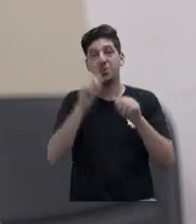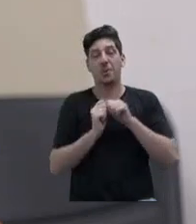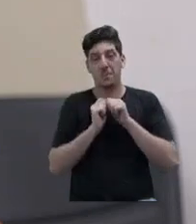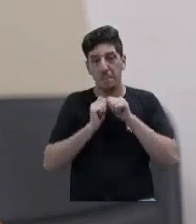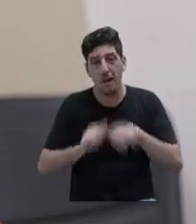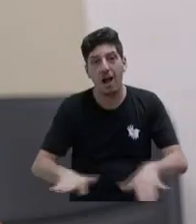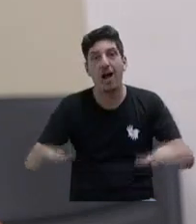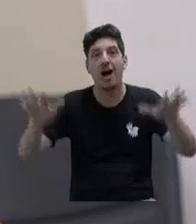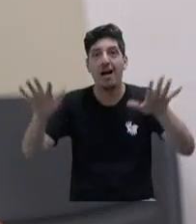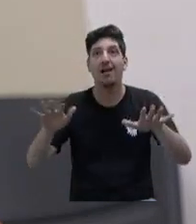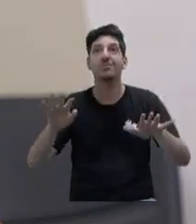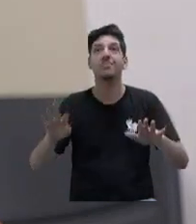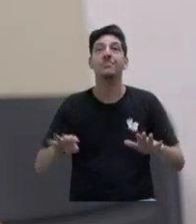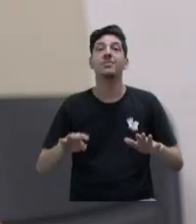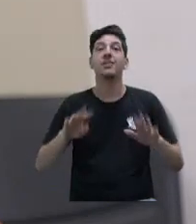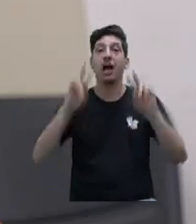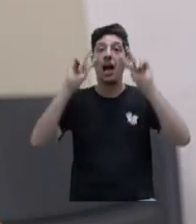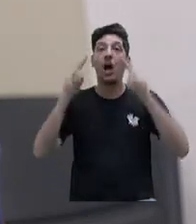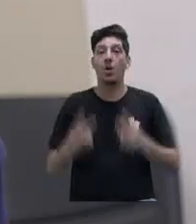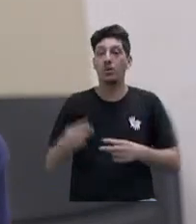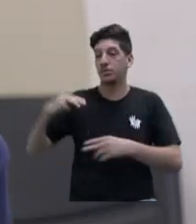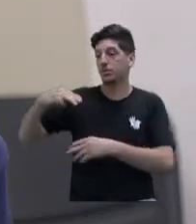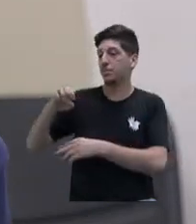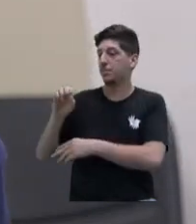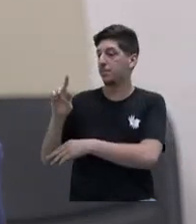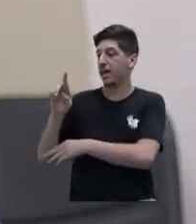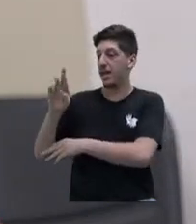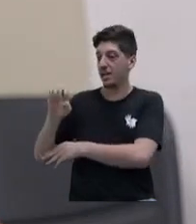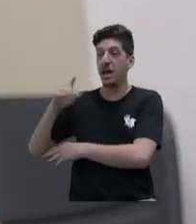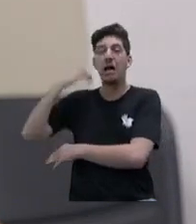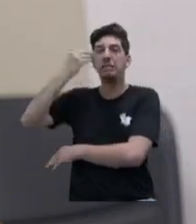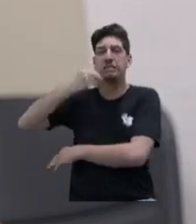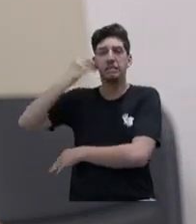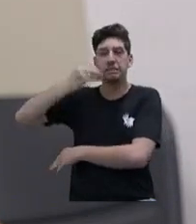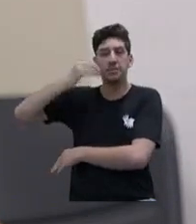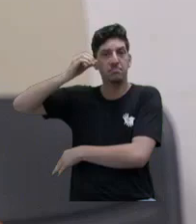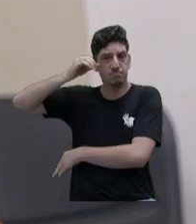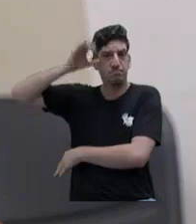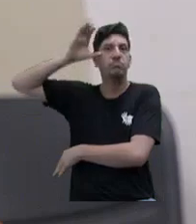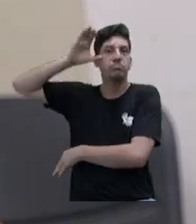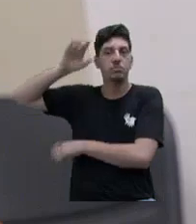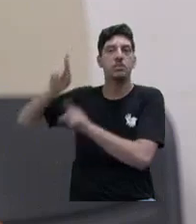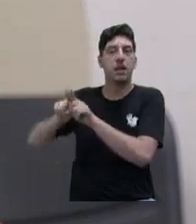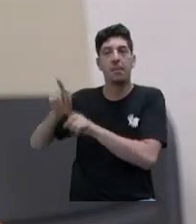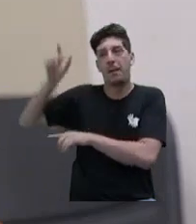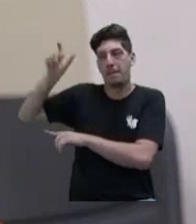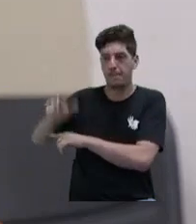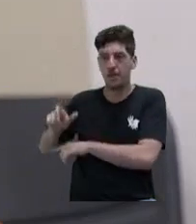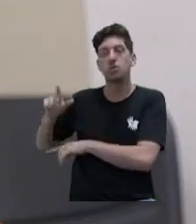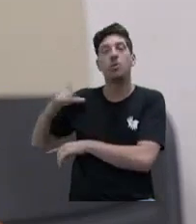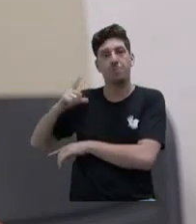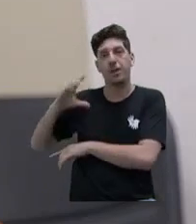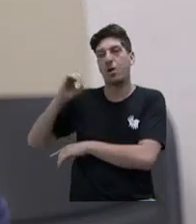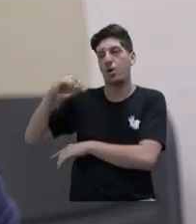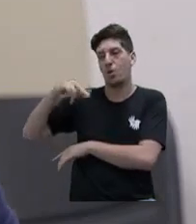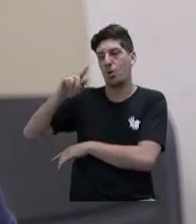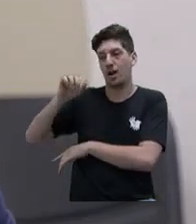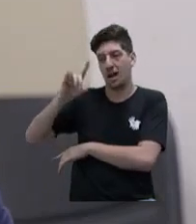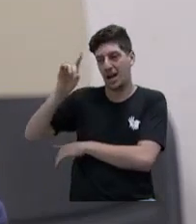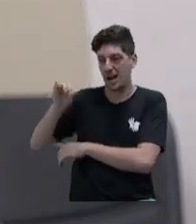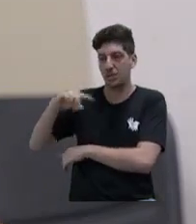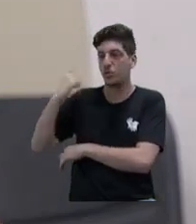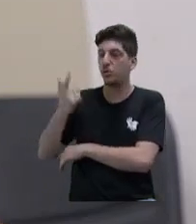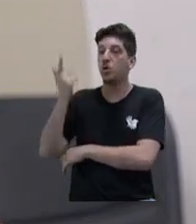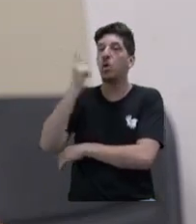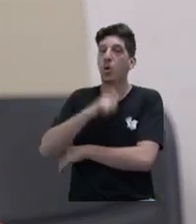ele reconhece o mestre como detentor do saber e o mestre que tem o seu congado e que a gente